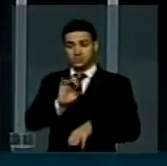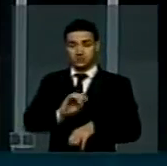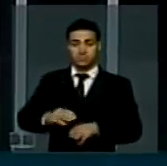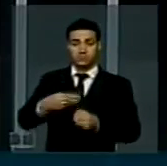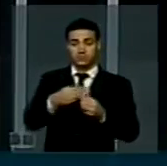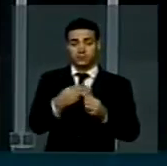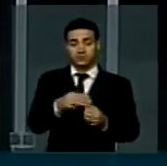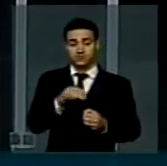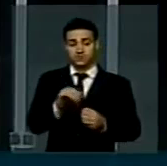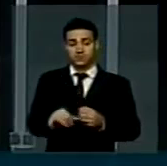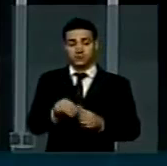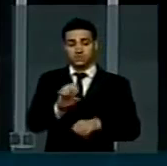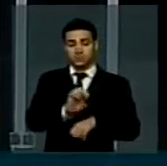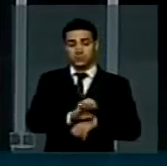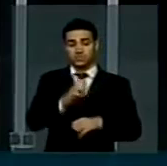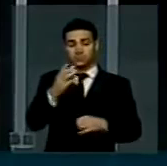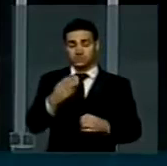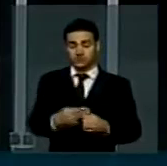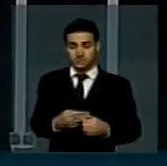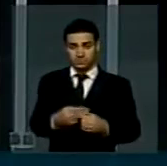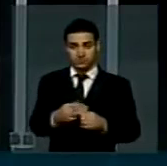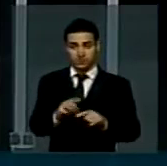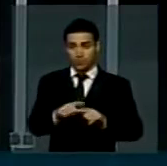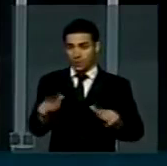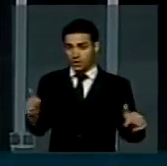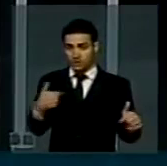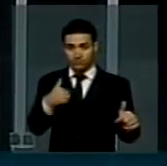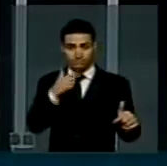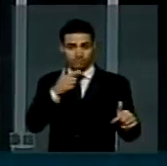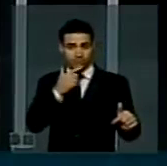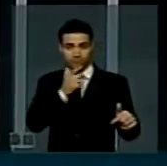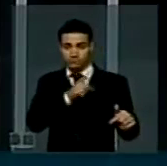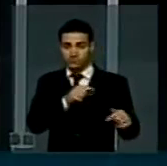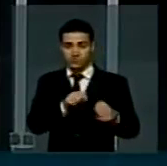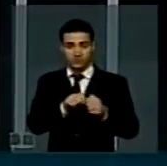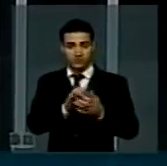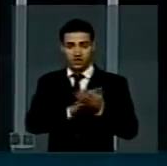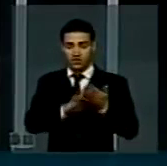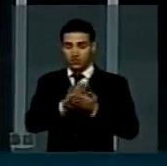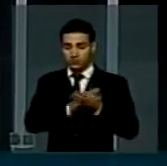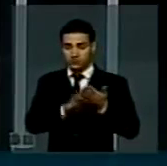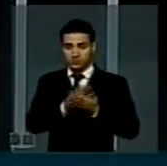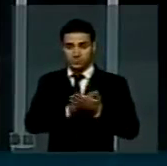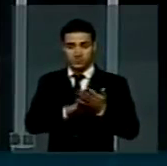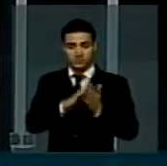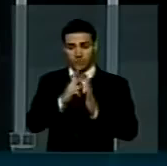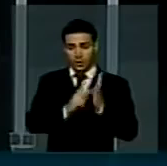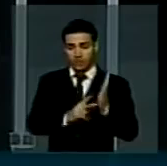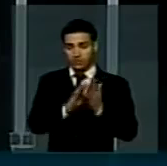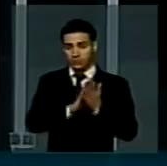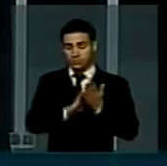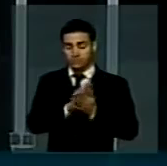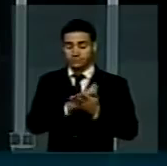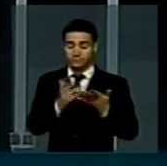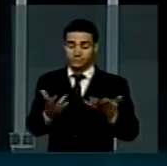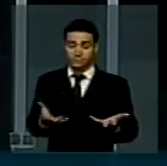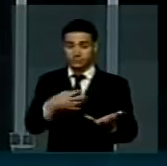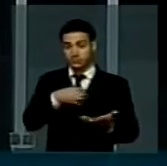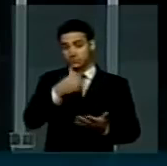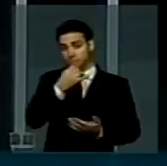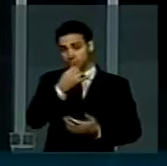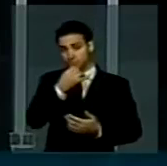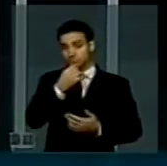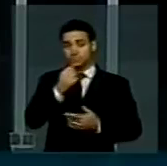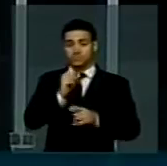e se esses mesmos estados e municípios não têm condições de executar esses programas, infelizmente,